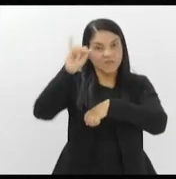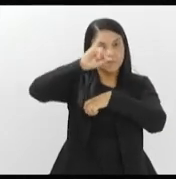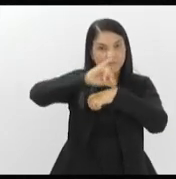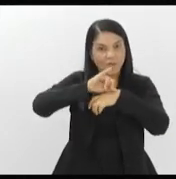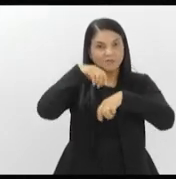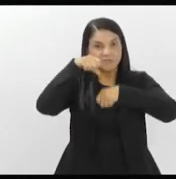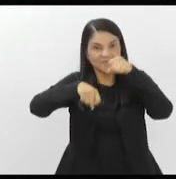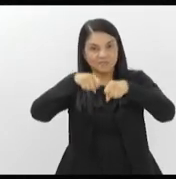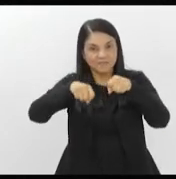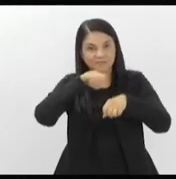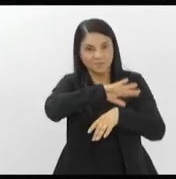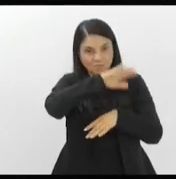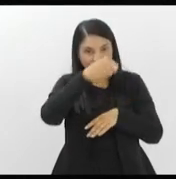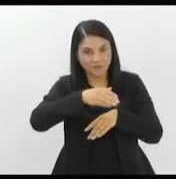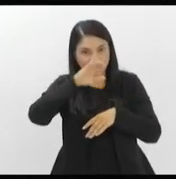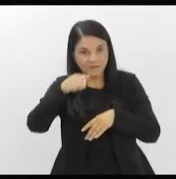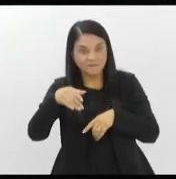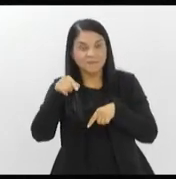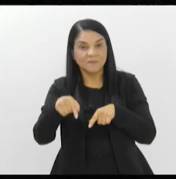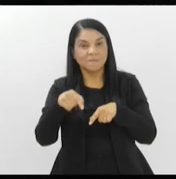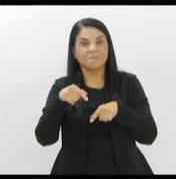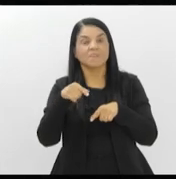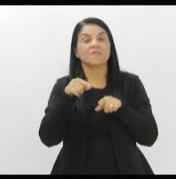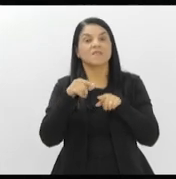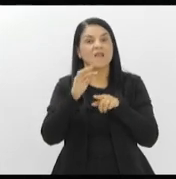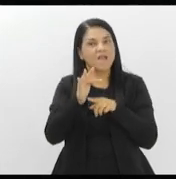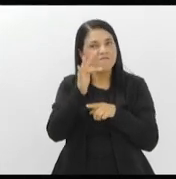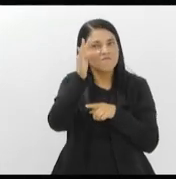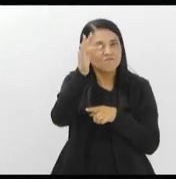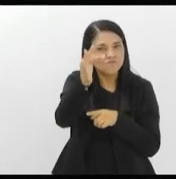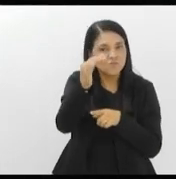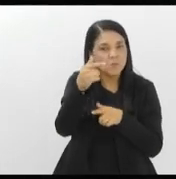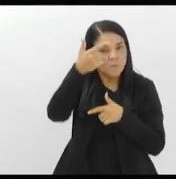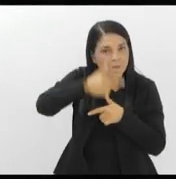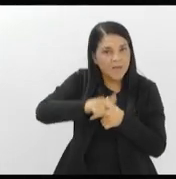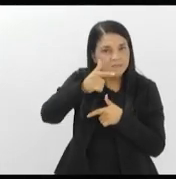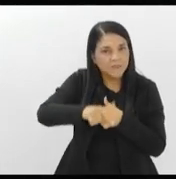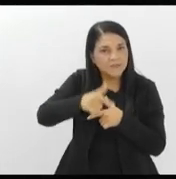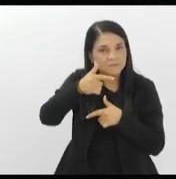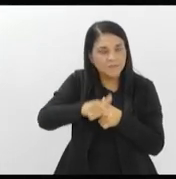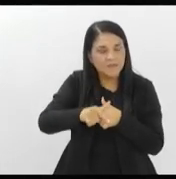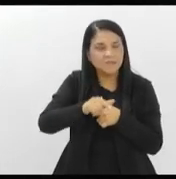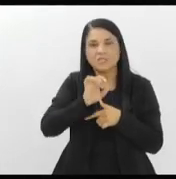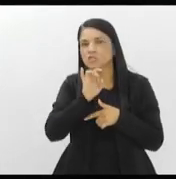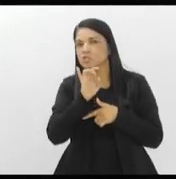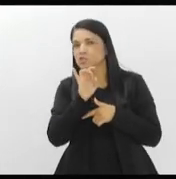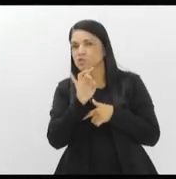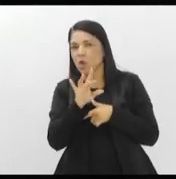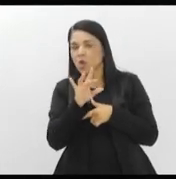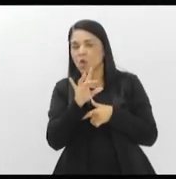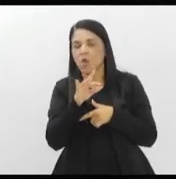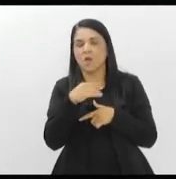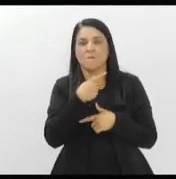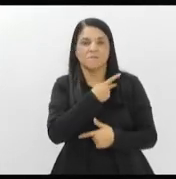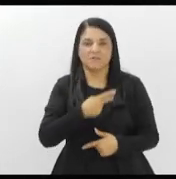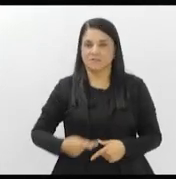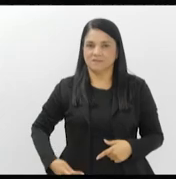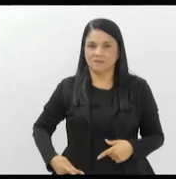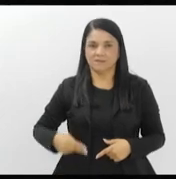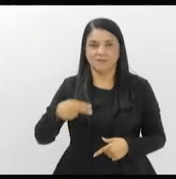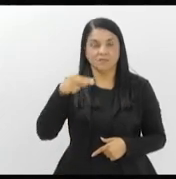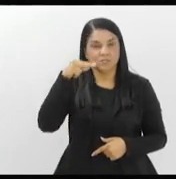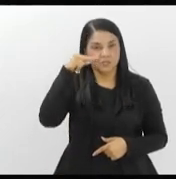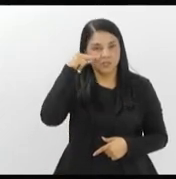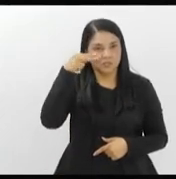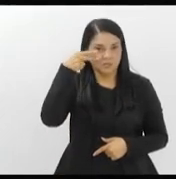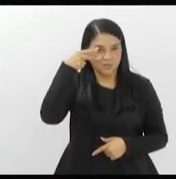ciclismo de montanha, a gente quer ir muito além. Não é tão somente, presidenta, deputada Tia Ju, um